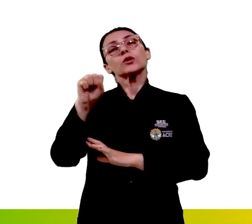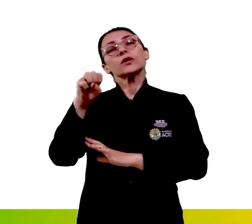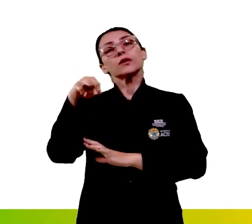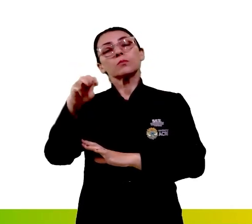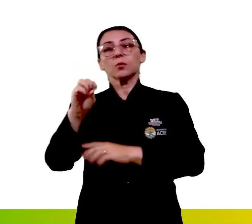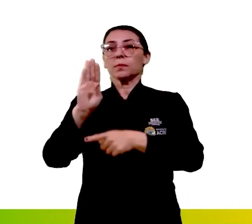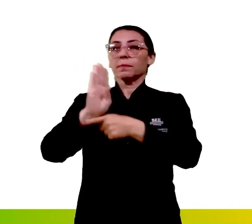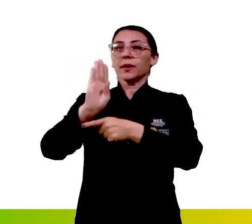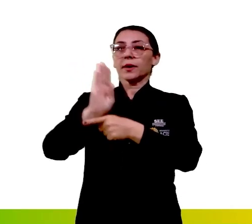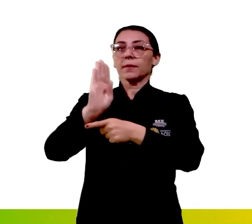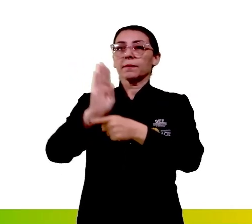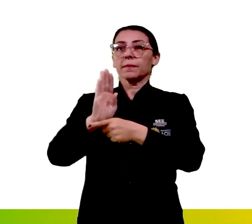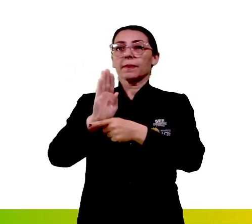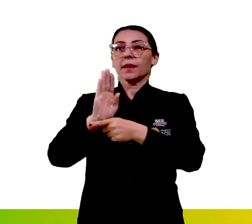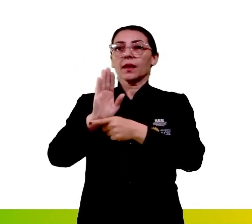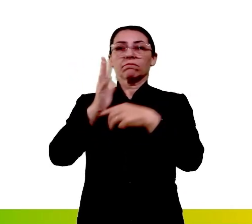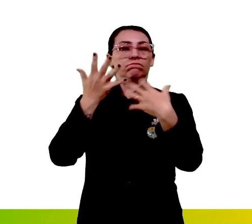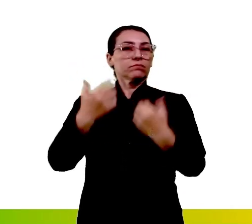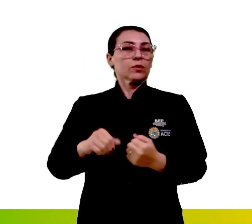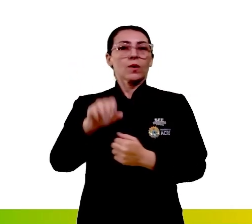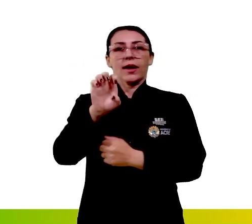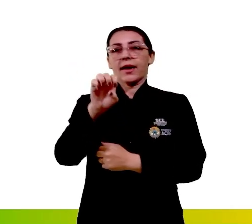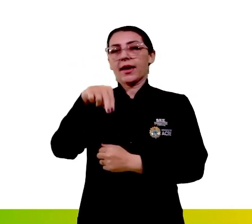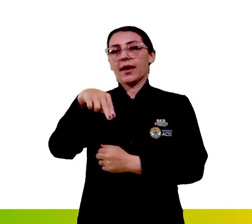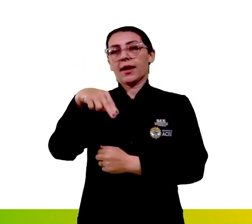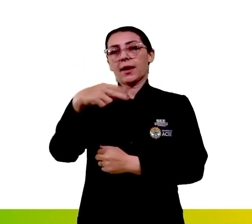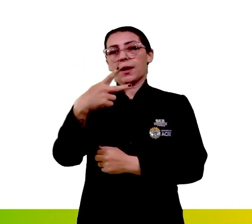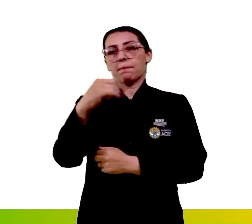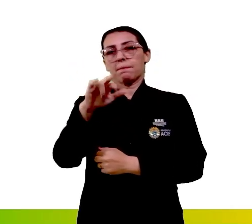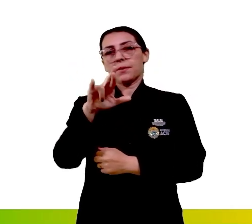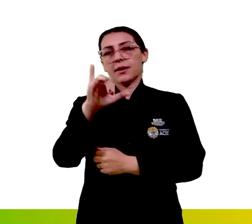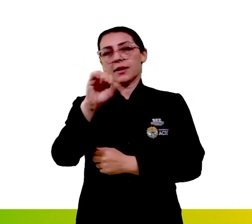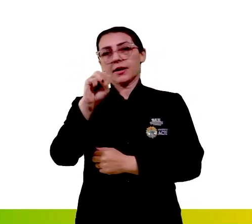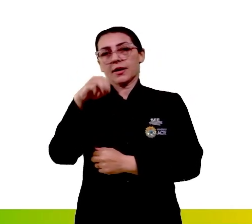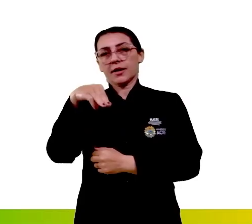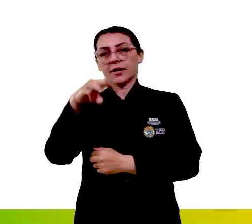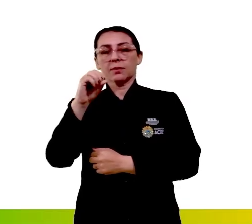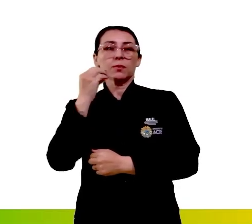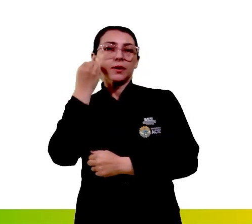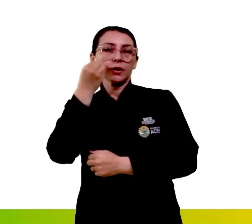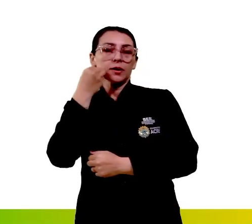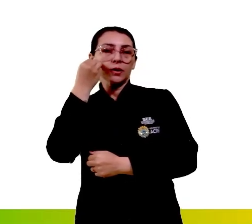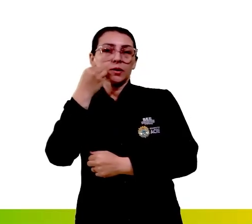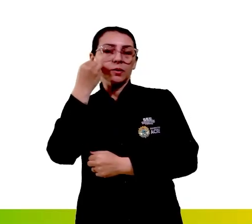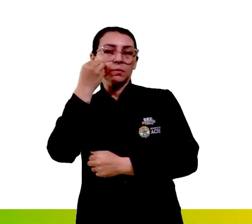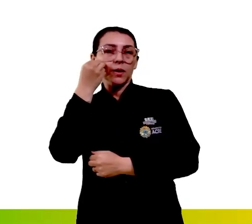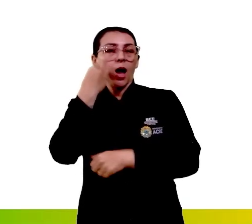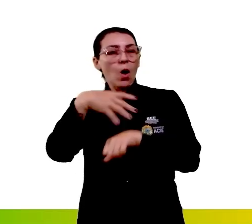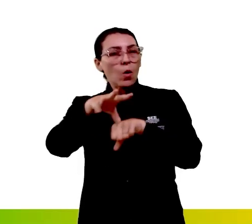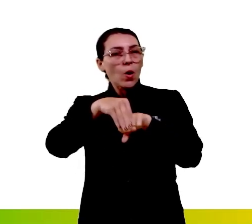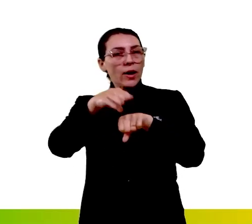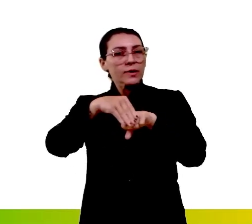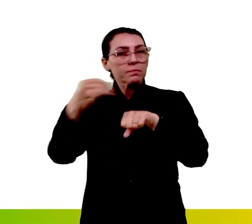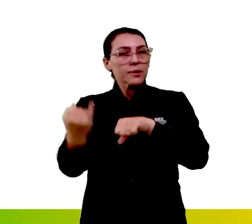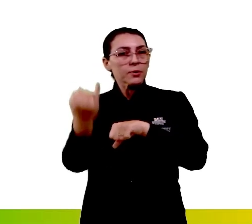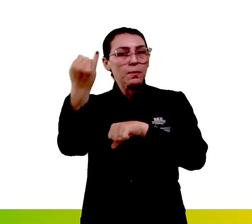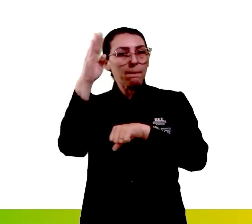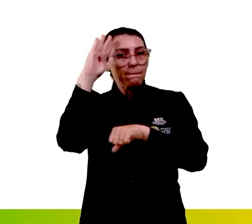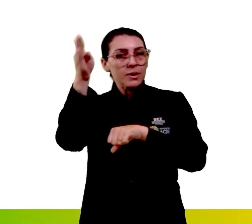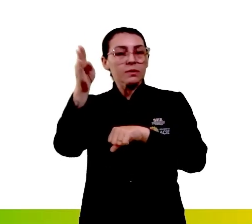Letra B. Negação do empirismo e da experiência como fonte de conhecimento.